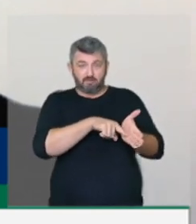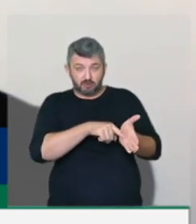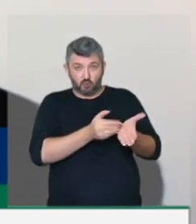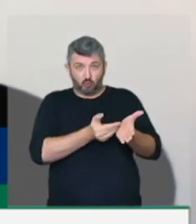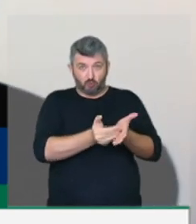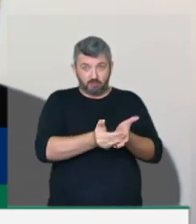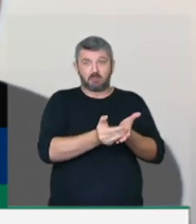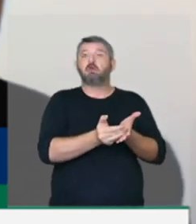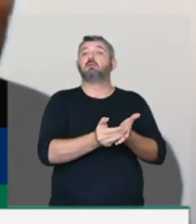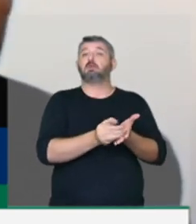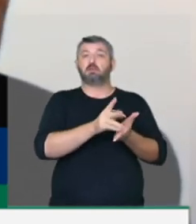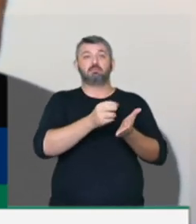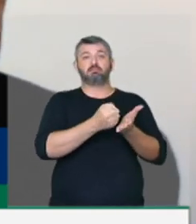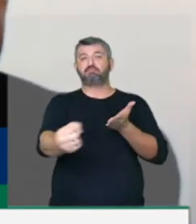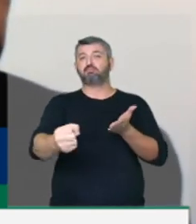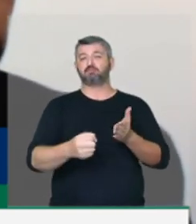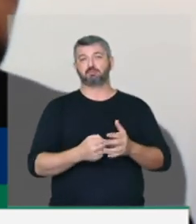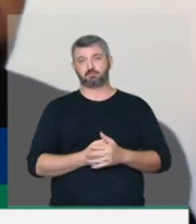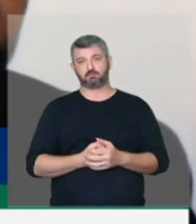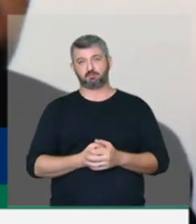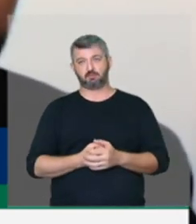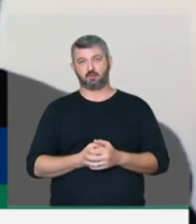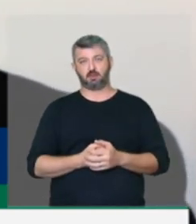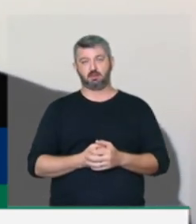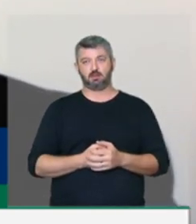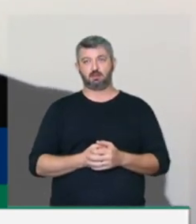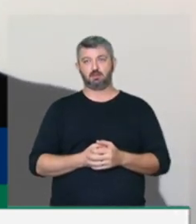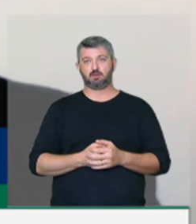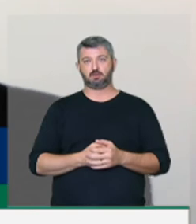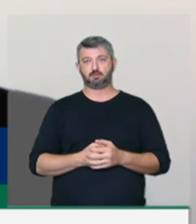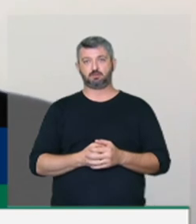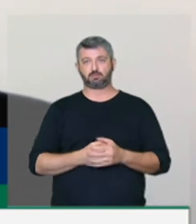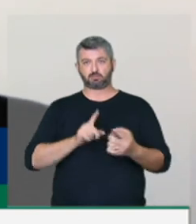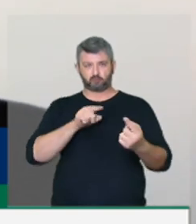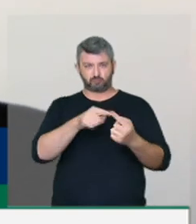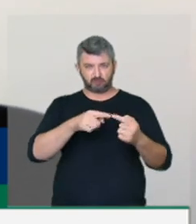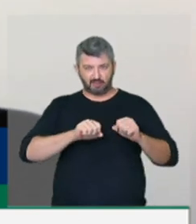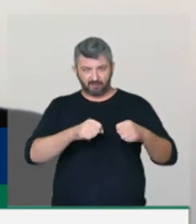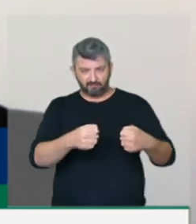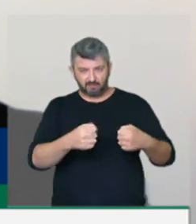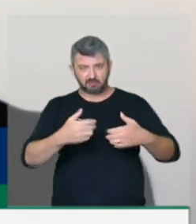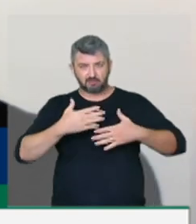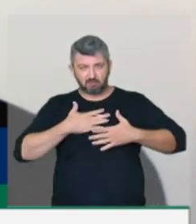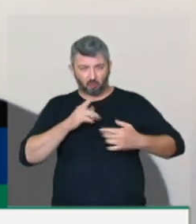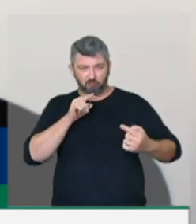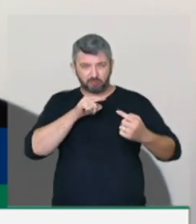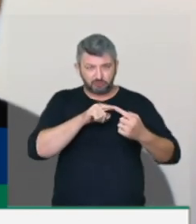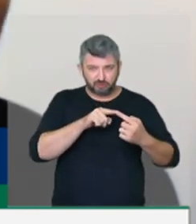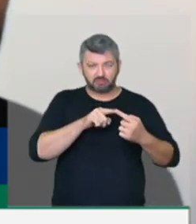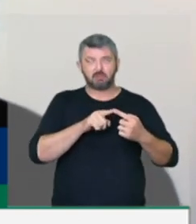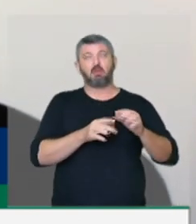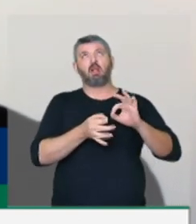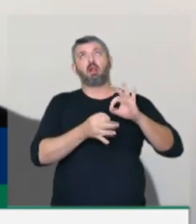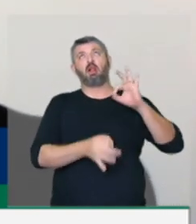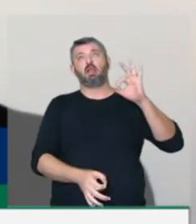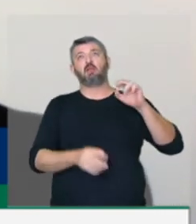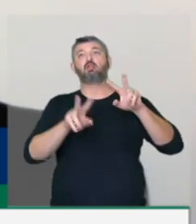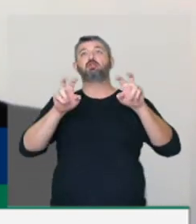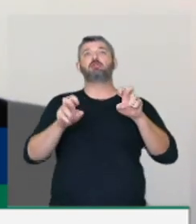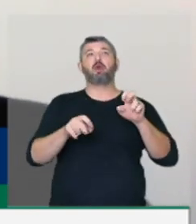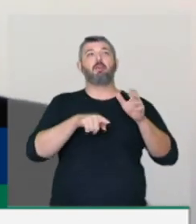inquérito, ficariam prejudicadas. Não é o objetivo da defesa se estender sobre as